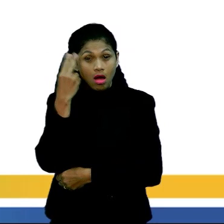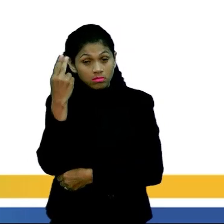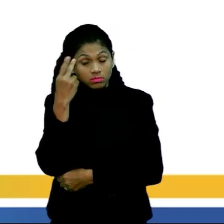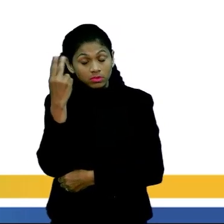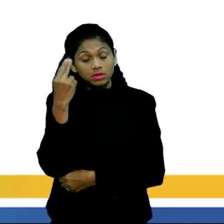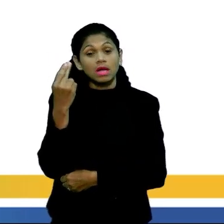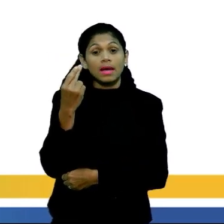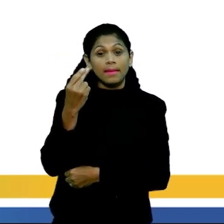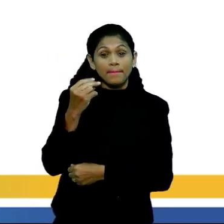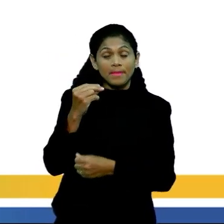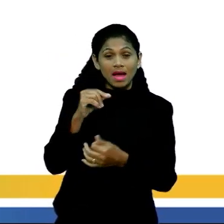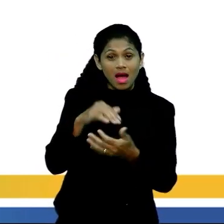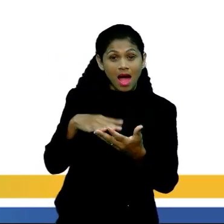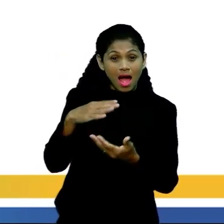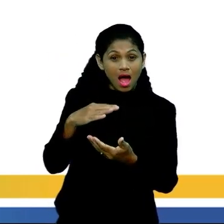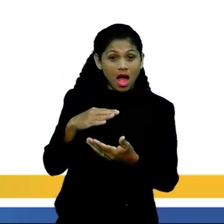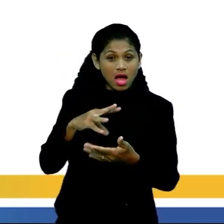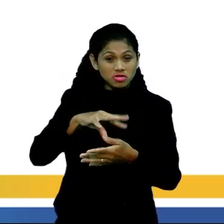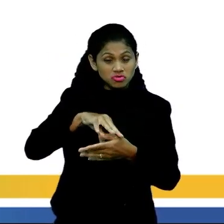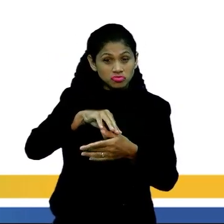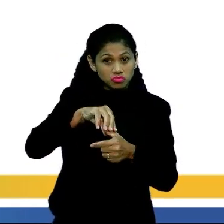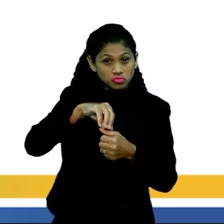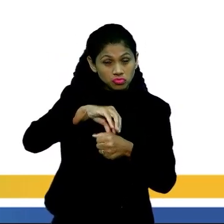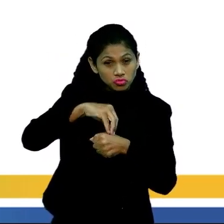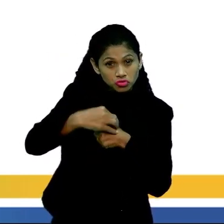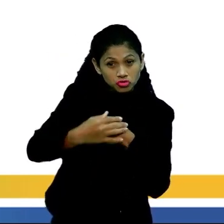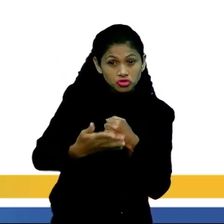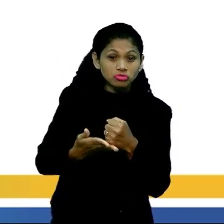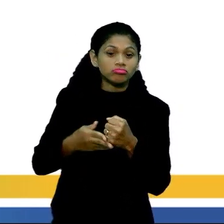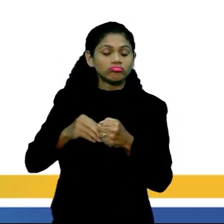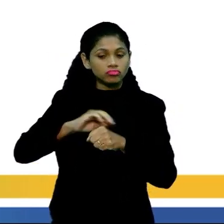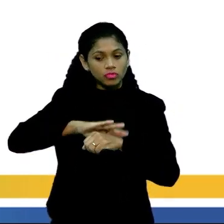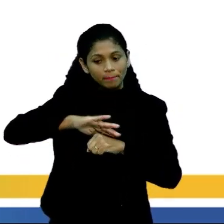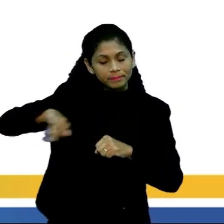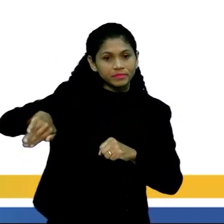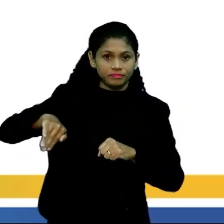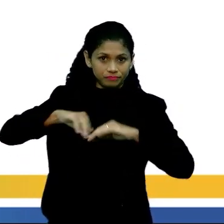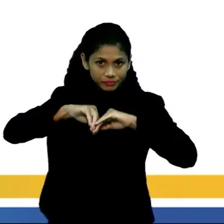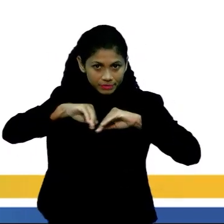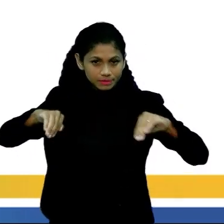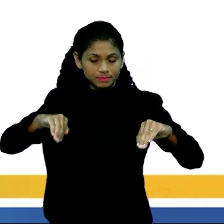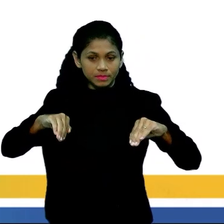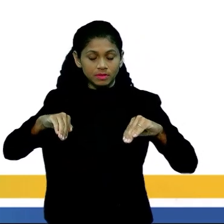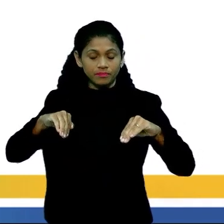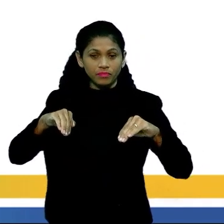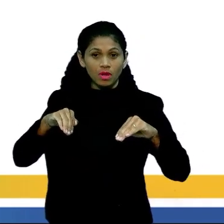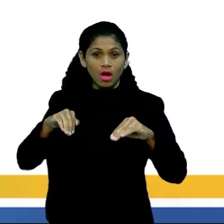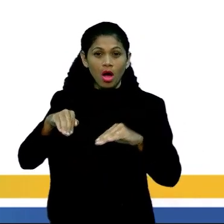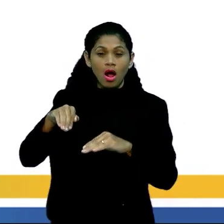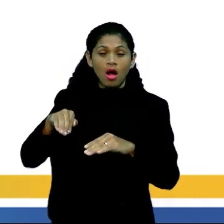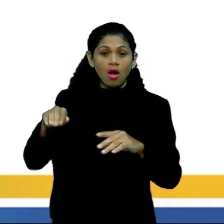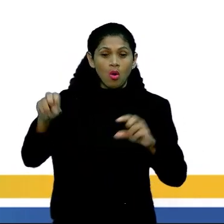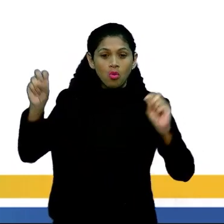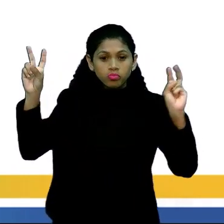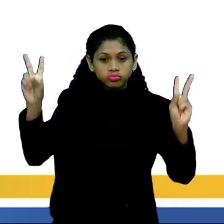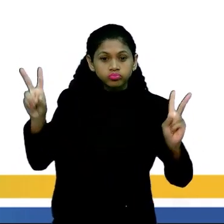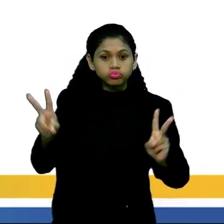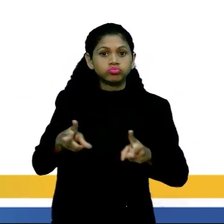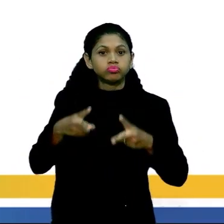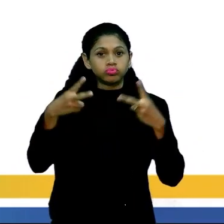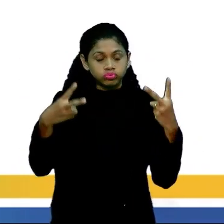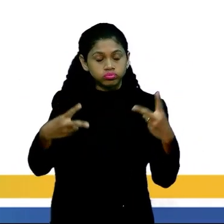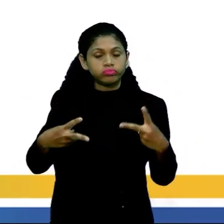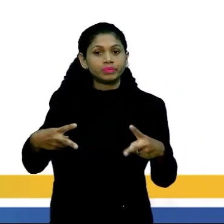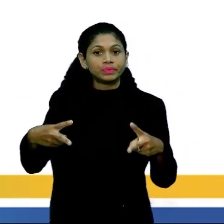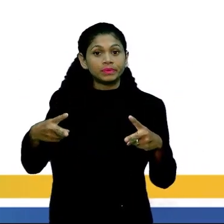amendoim. No que consiste a ventilação? O vento ele percorre e leva a fase menos densa, né, que é